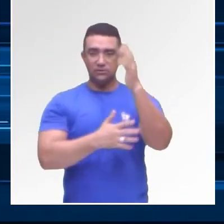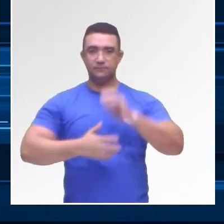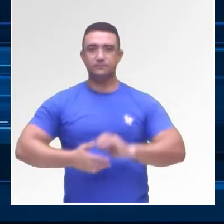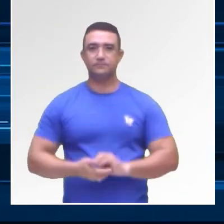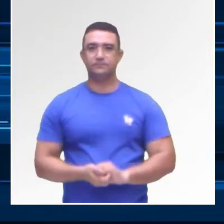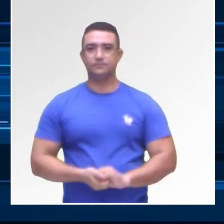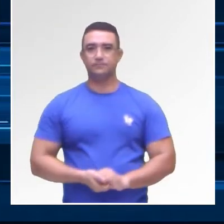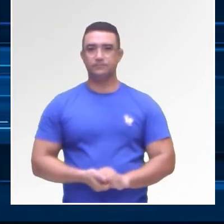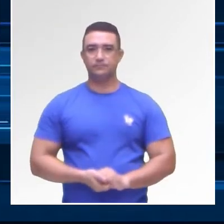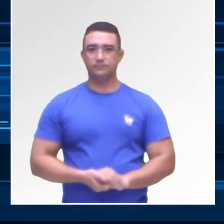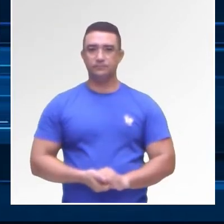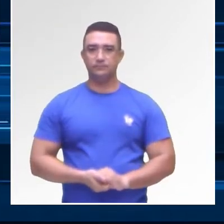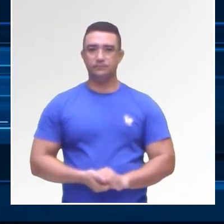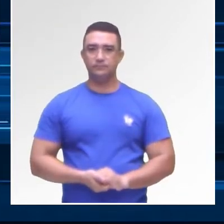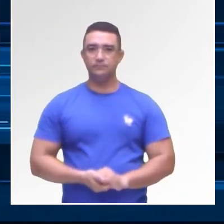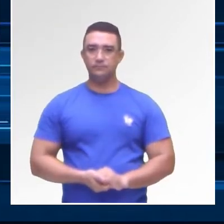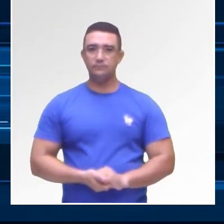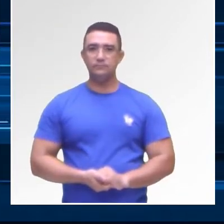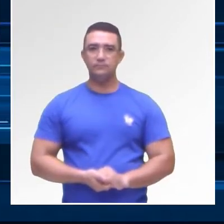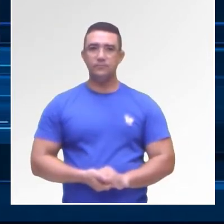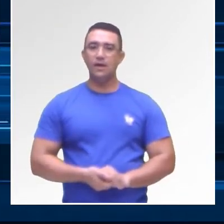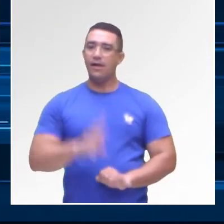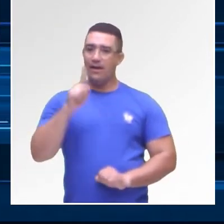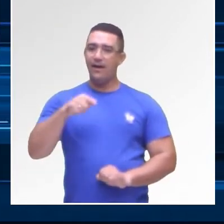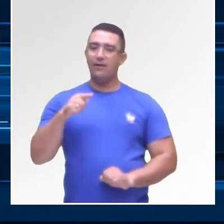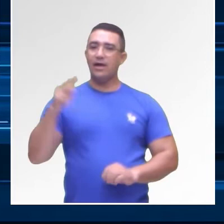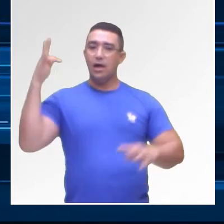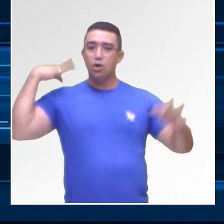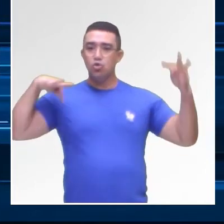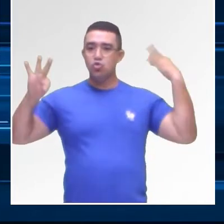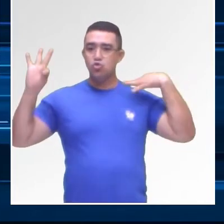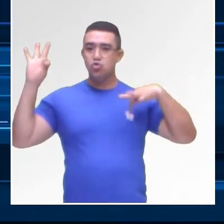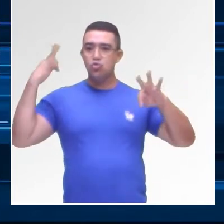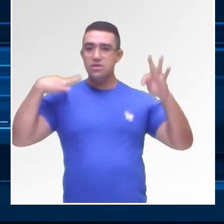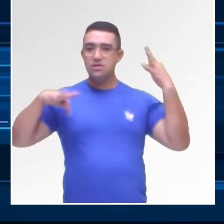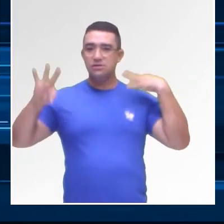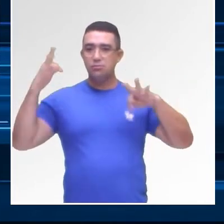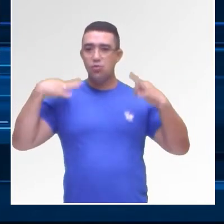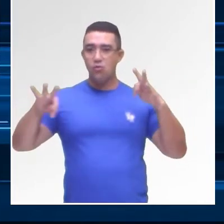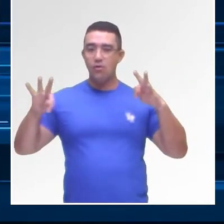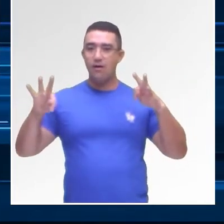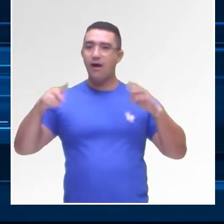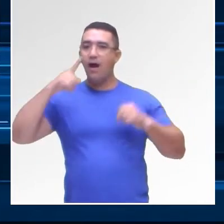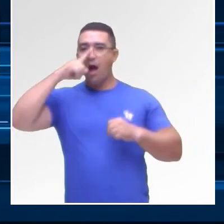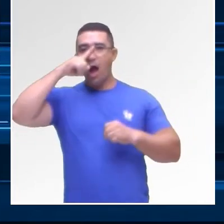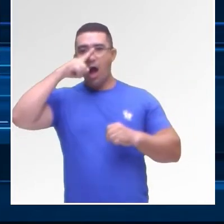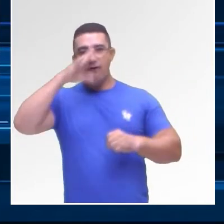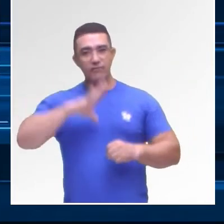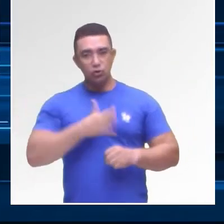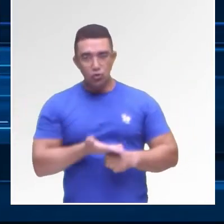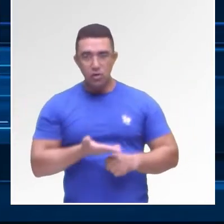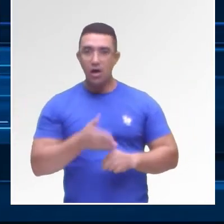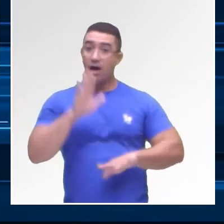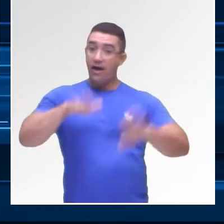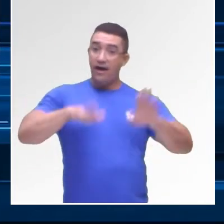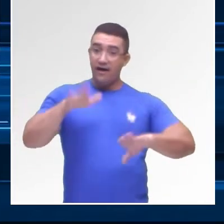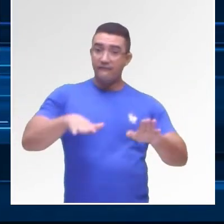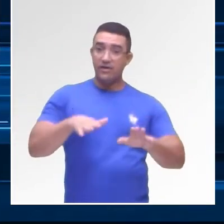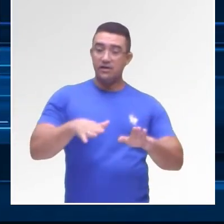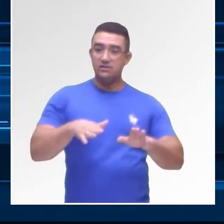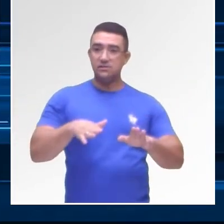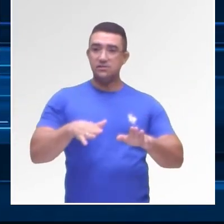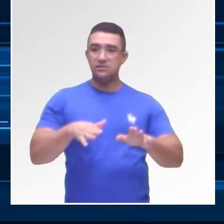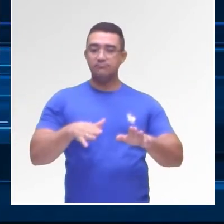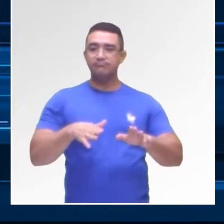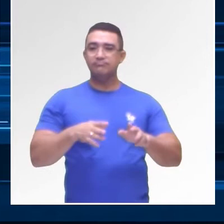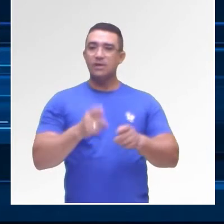outras atividades, no turismo de aventura, por exemplo. Seja para pescar, para fazer atividade de pescaria, seja simplesmente só para